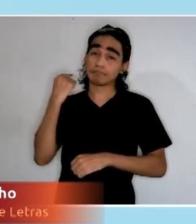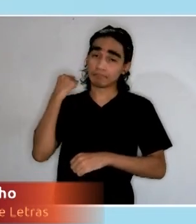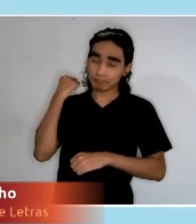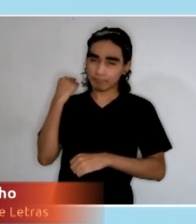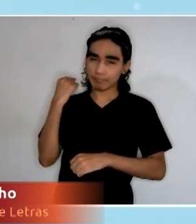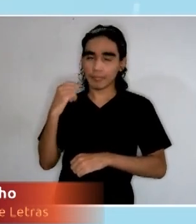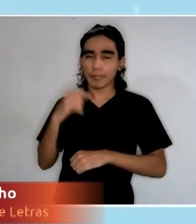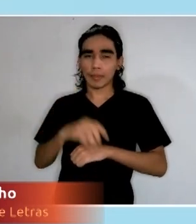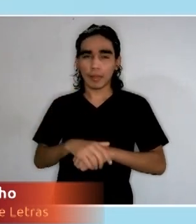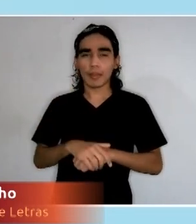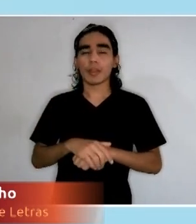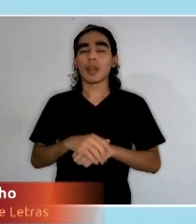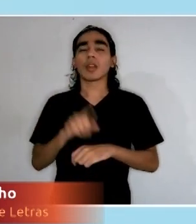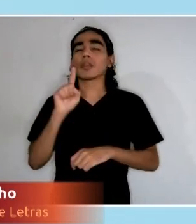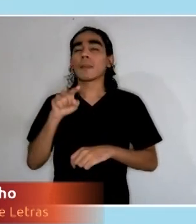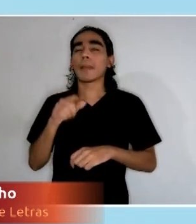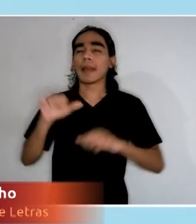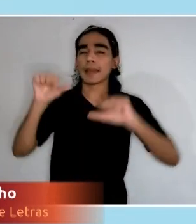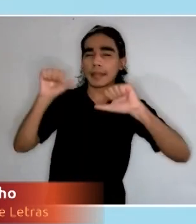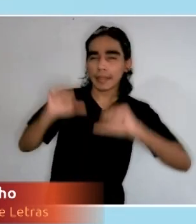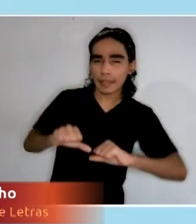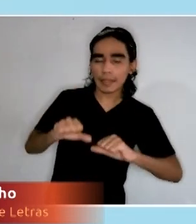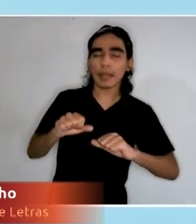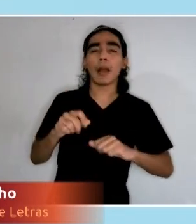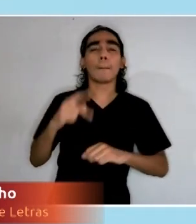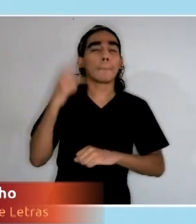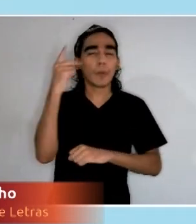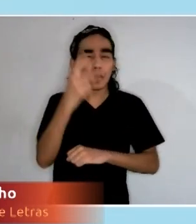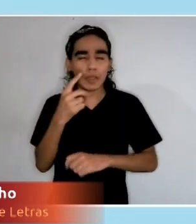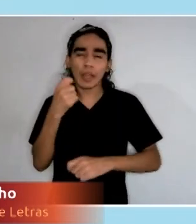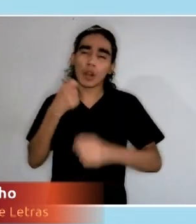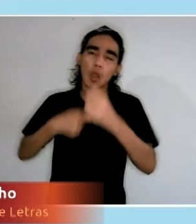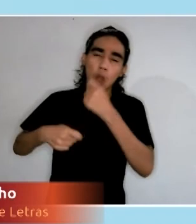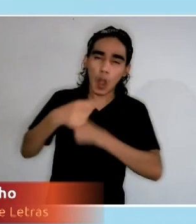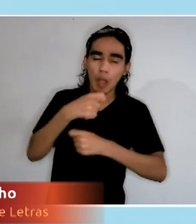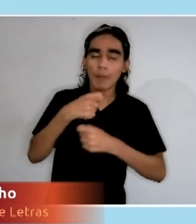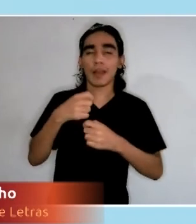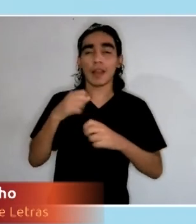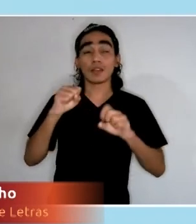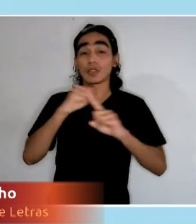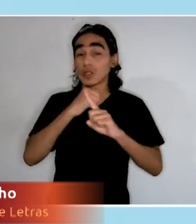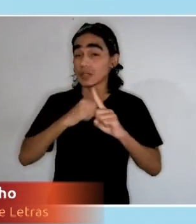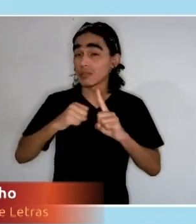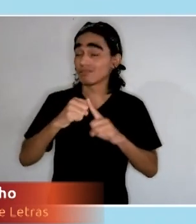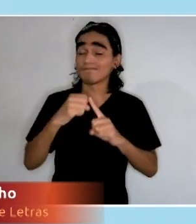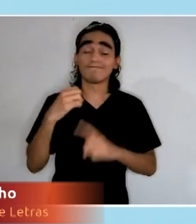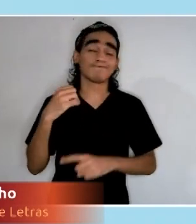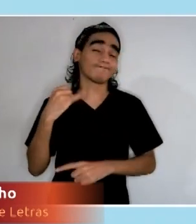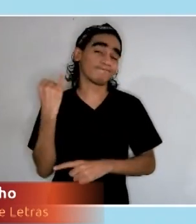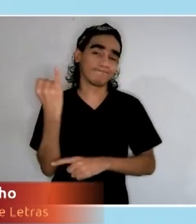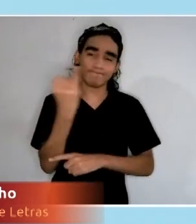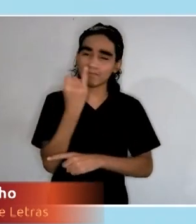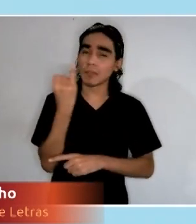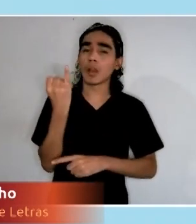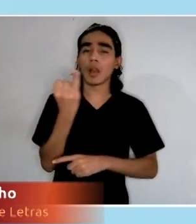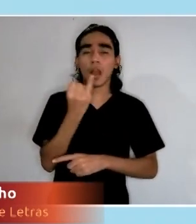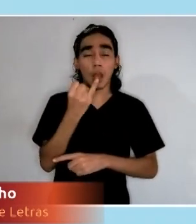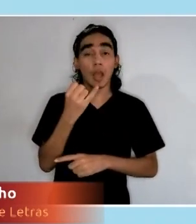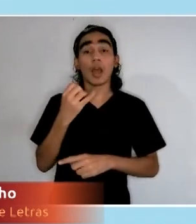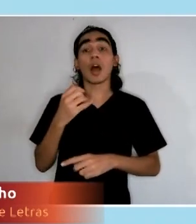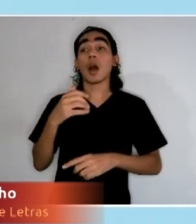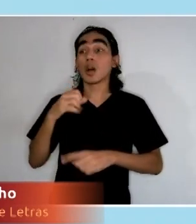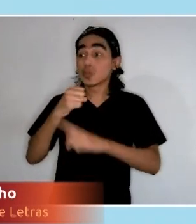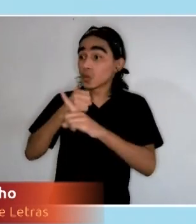da crise política com a crise econômica e a crise social, foi fundamental a mobilização da sociedade para ajudar. Por